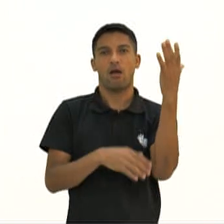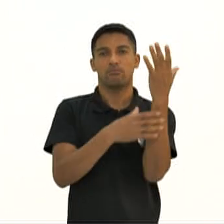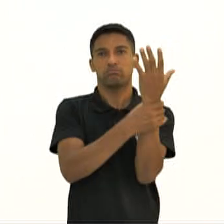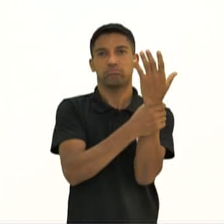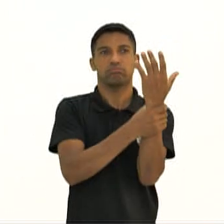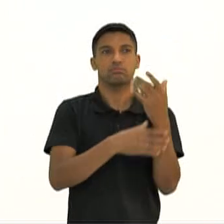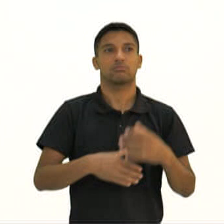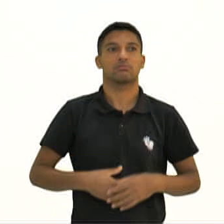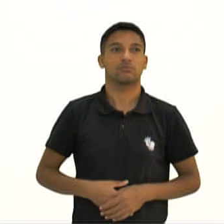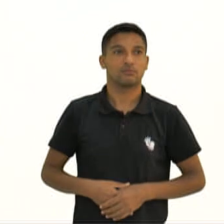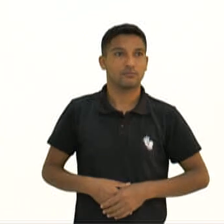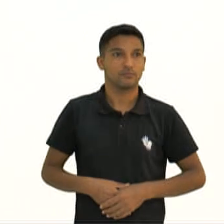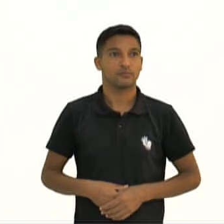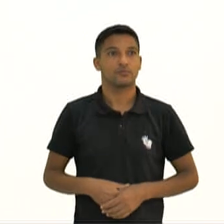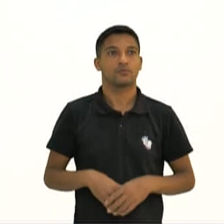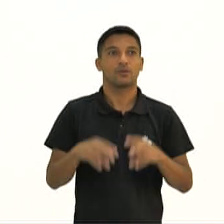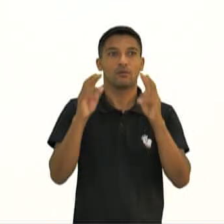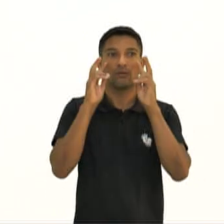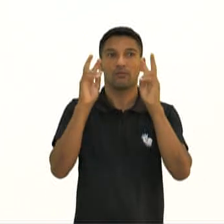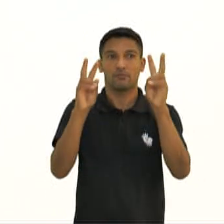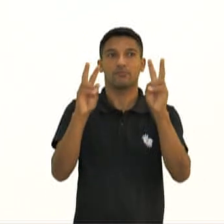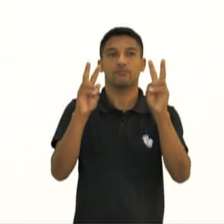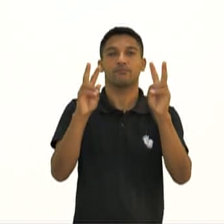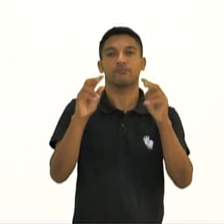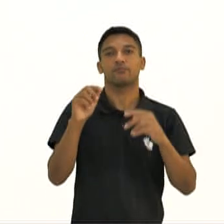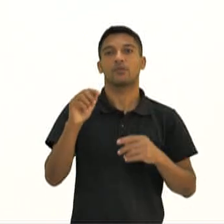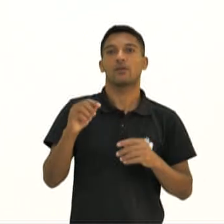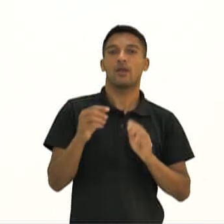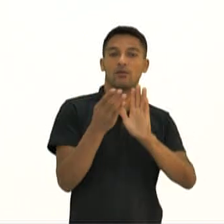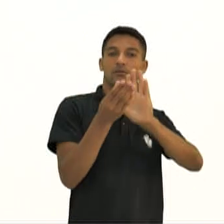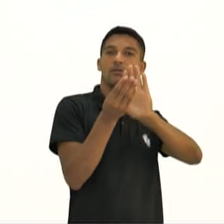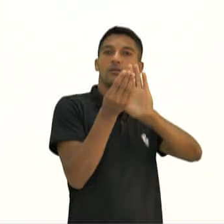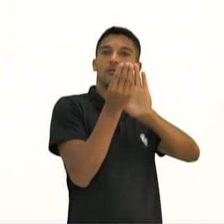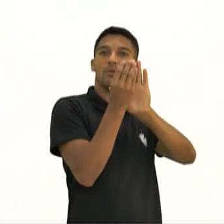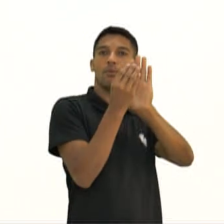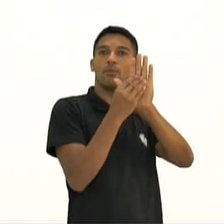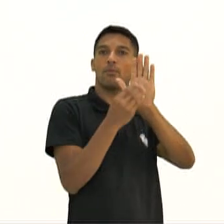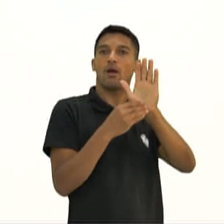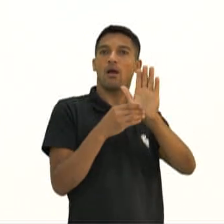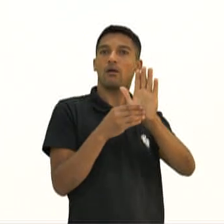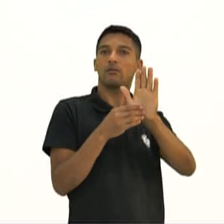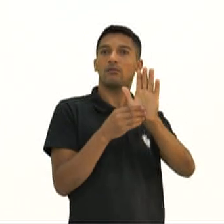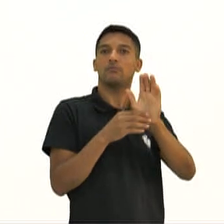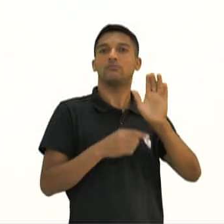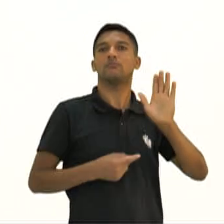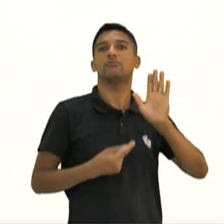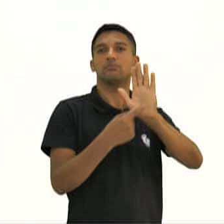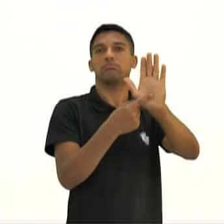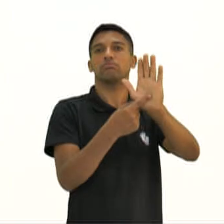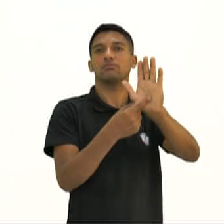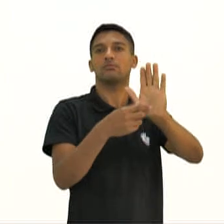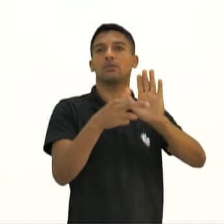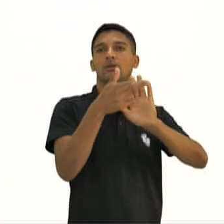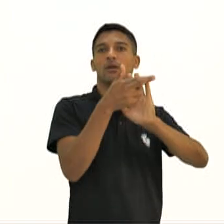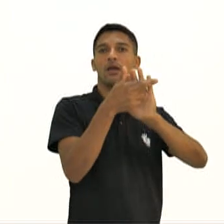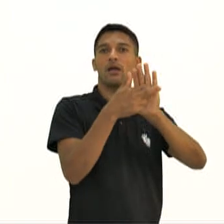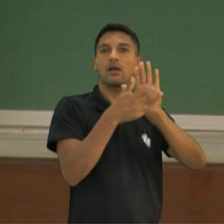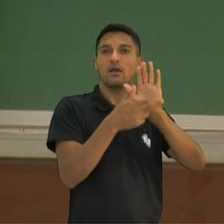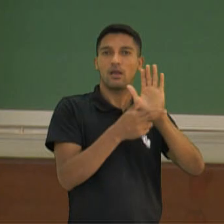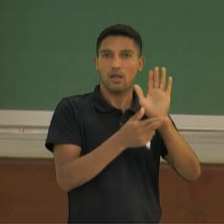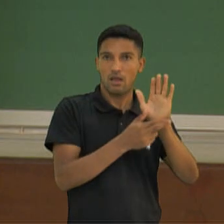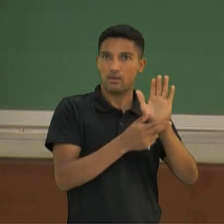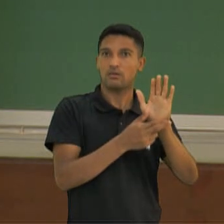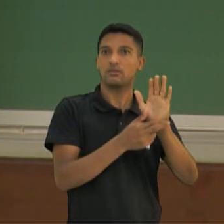em 2006, esse assunto estava em destaque. A contínua e rápida expansão urbana estava